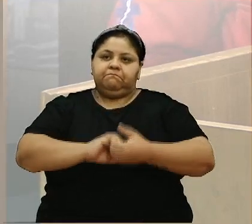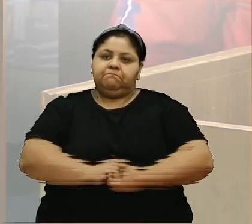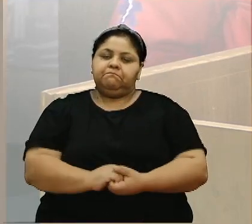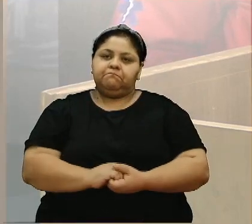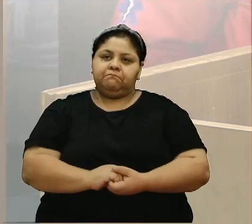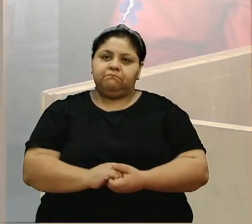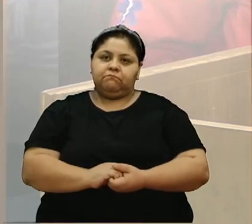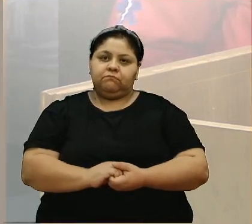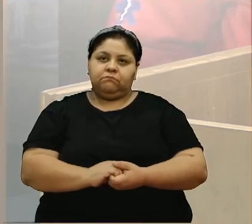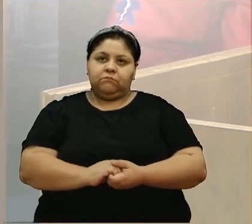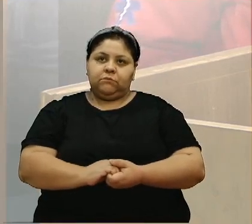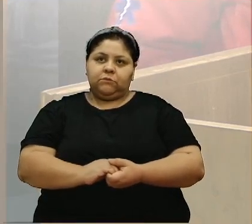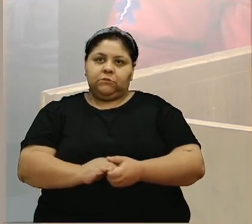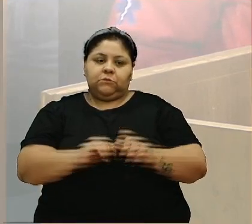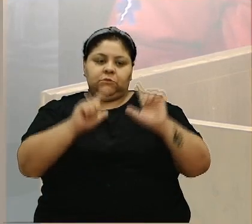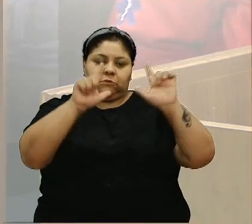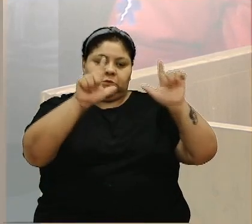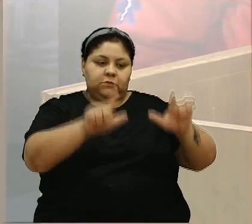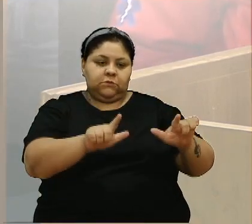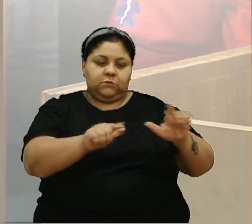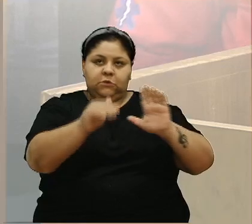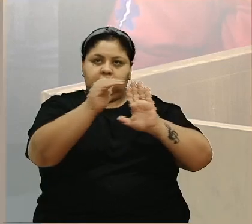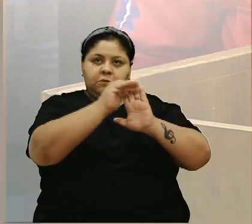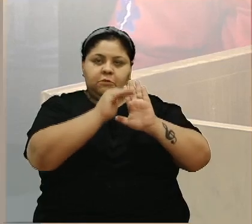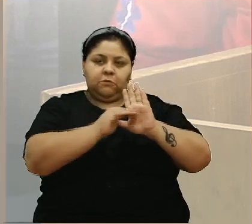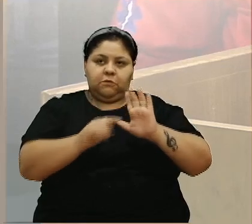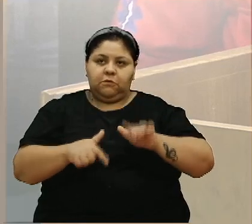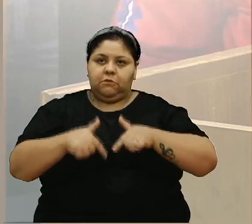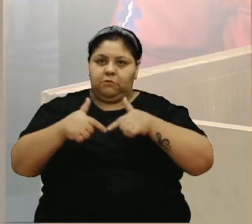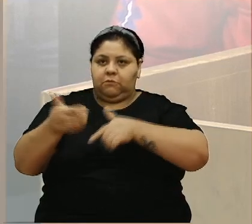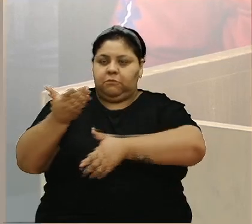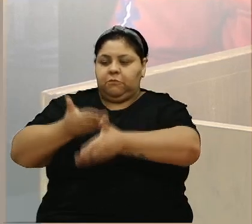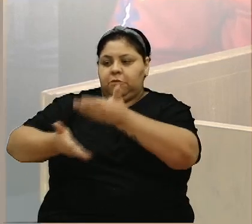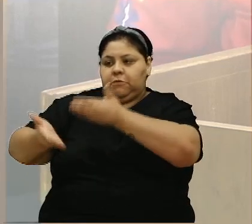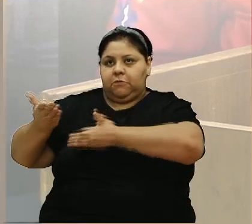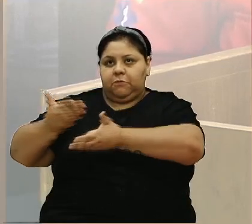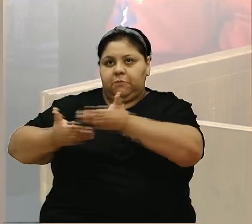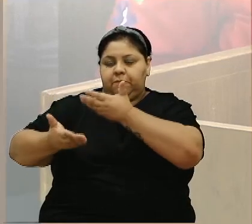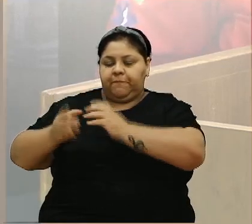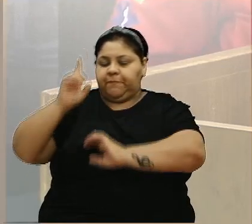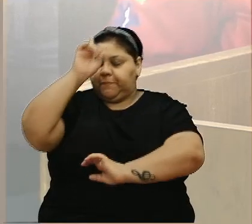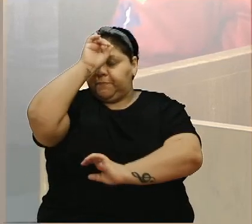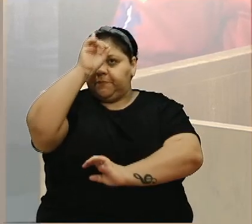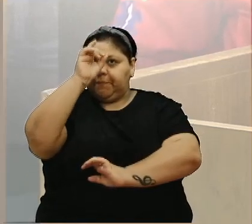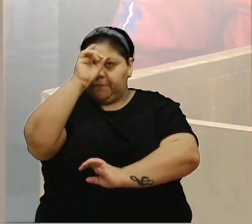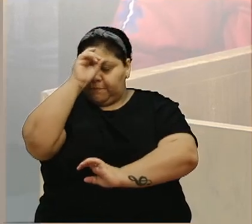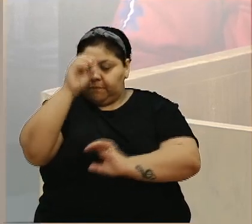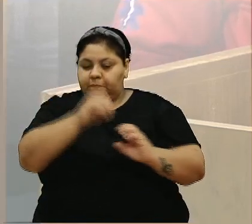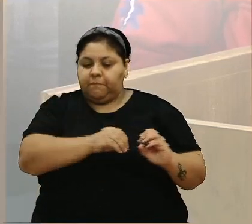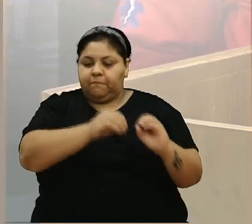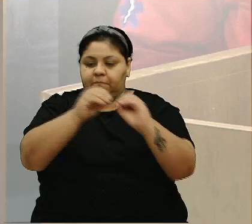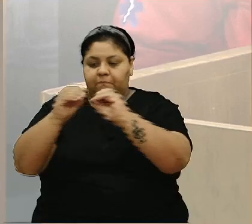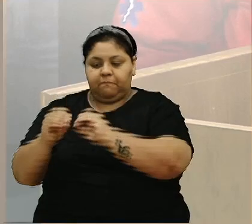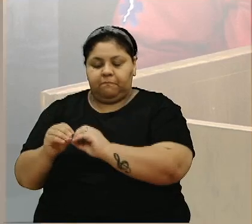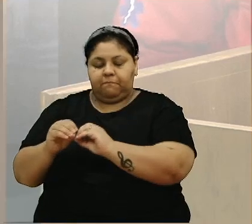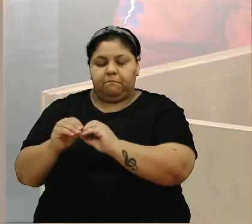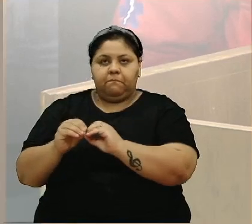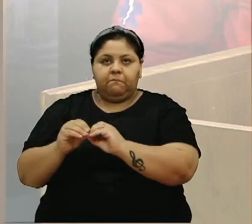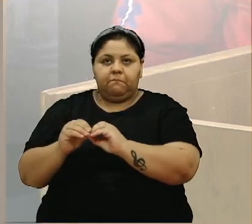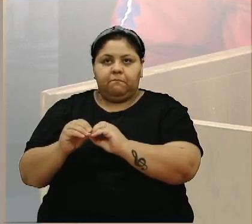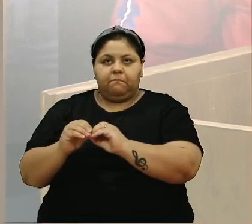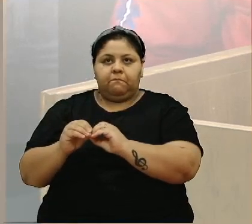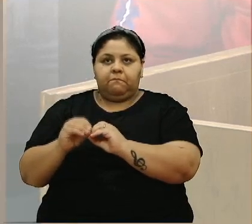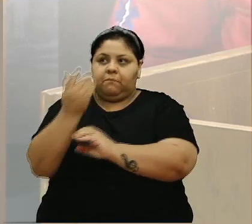aonde fica destinada para as seguintes atividades: atendimentos pré-hospitalar, remoção de queda